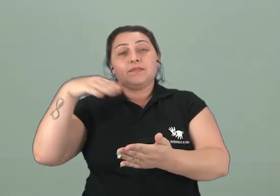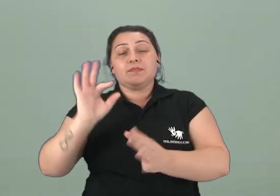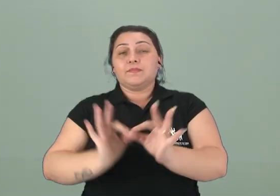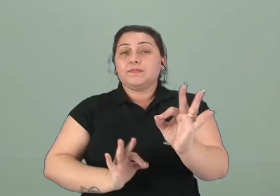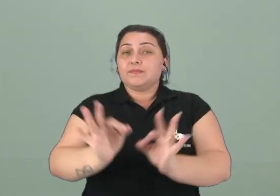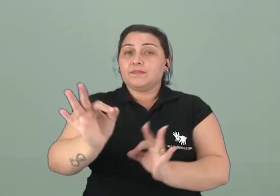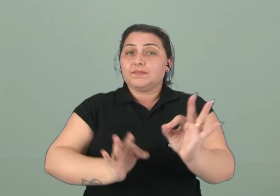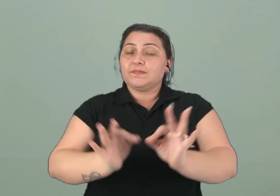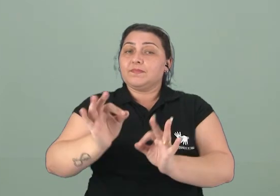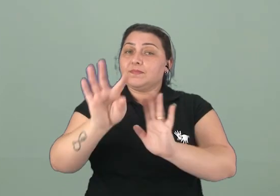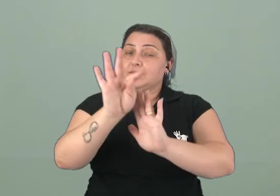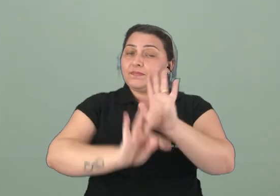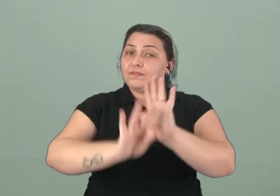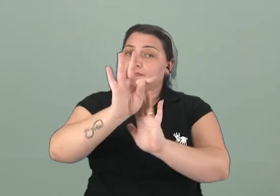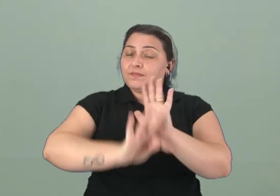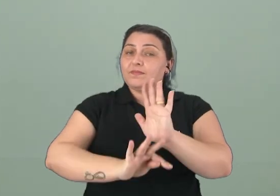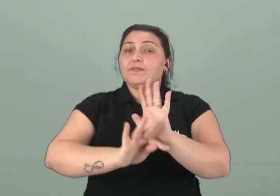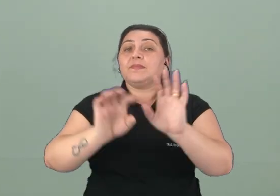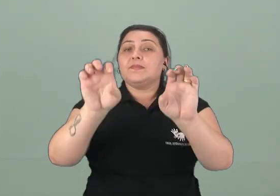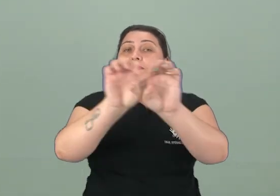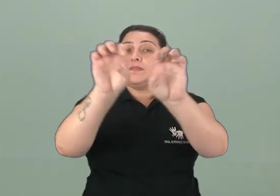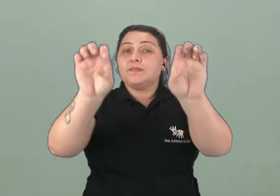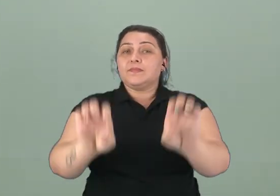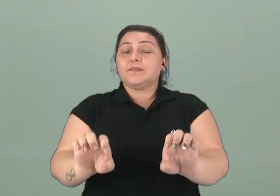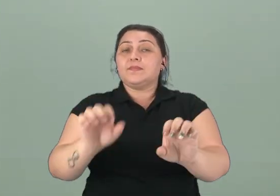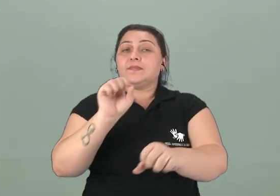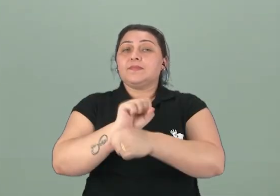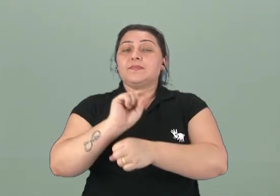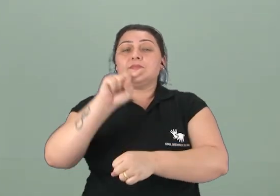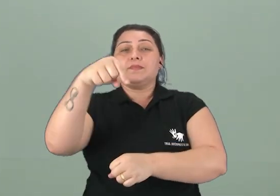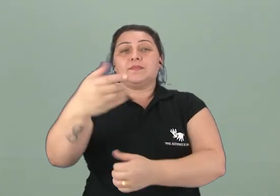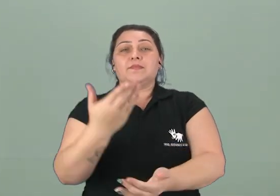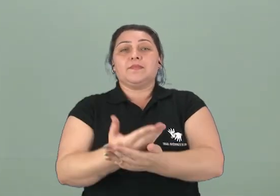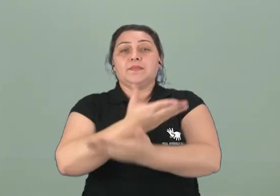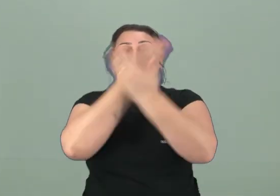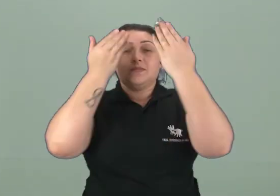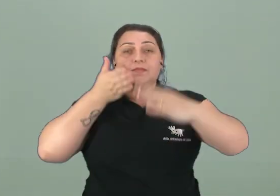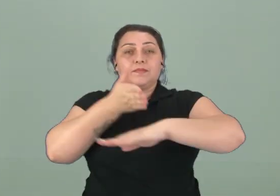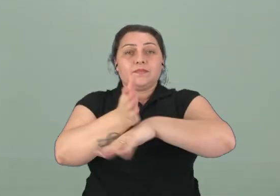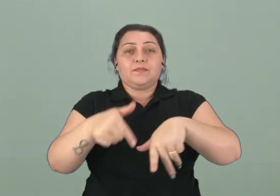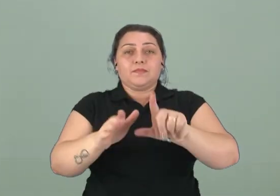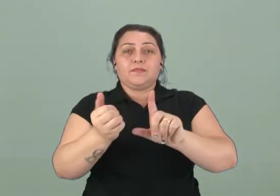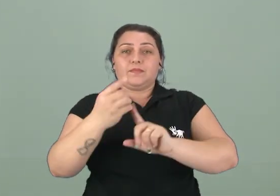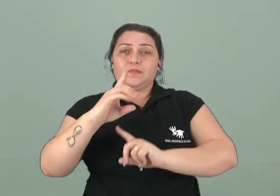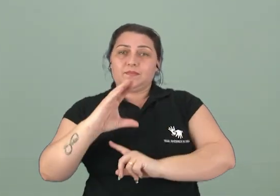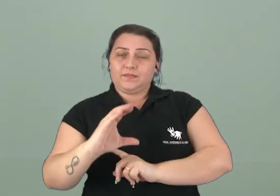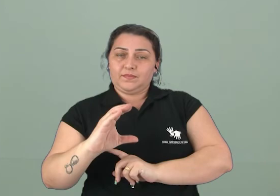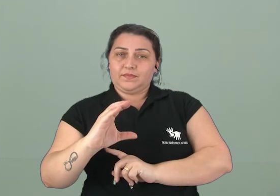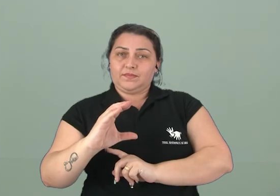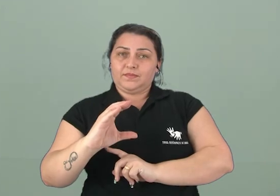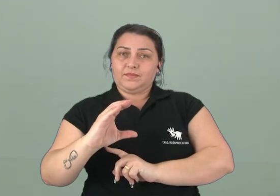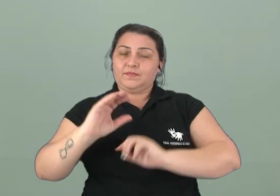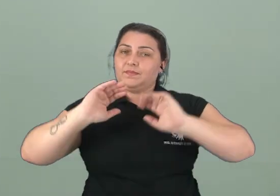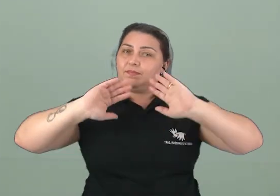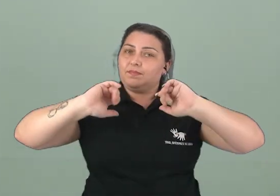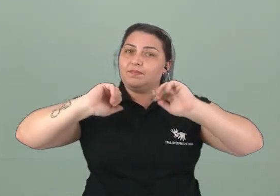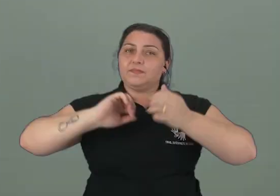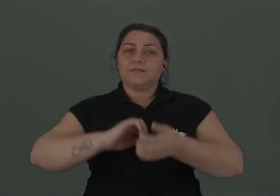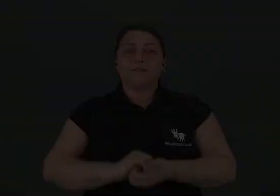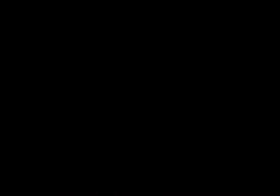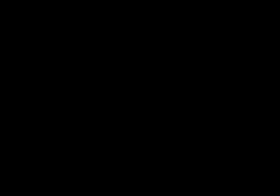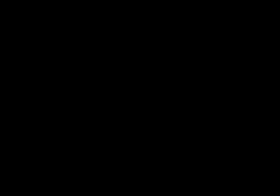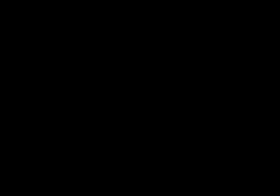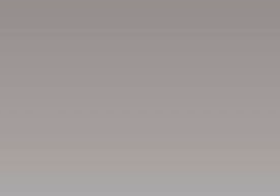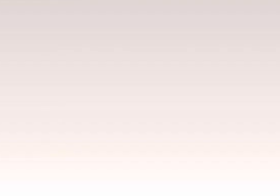sobre a organização desse texto, tá? A estrutura dele. Te aguardo na próxima, mas não esqueça de acessar a plataforma Eduque. Tchau, tchau!